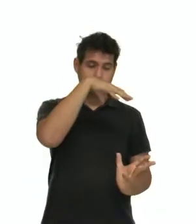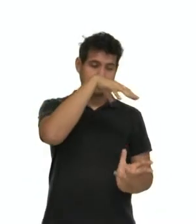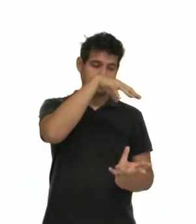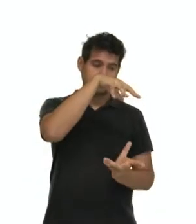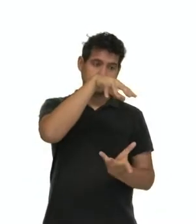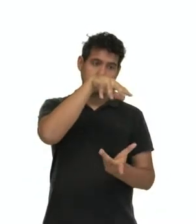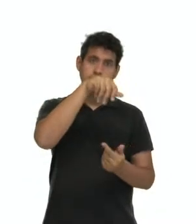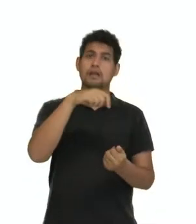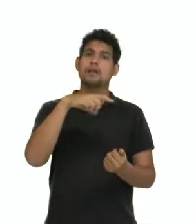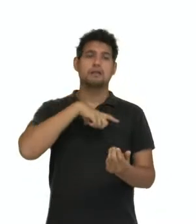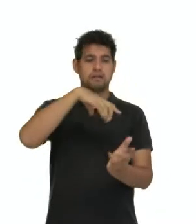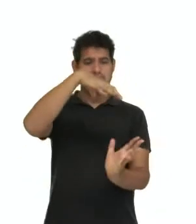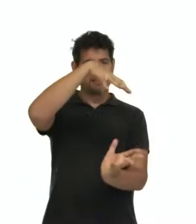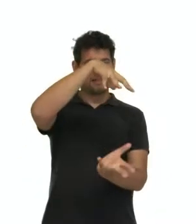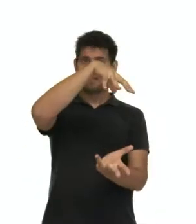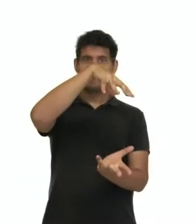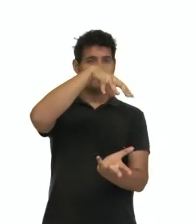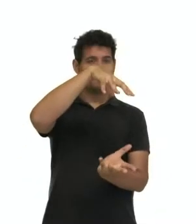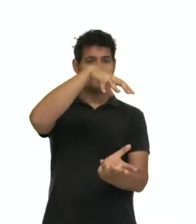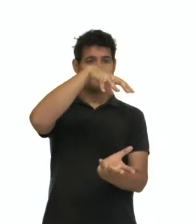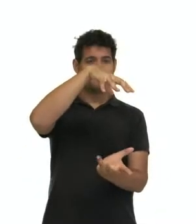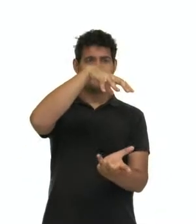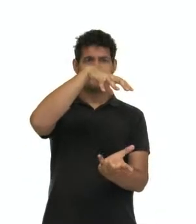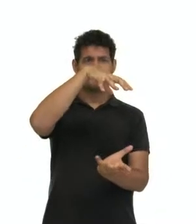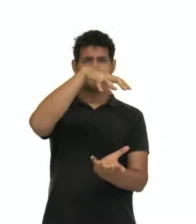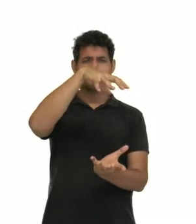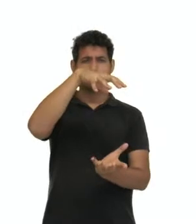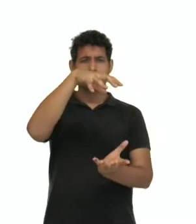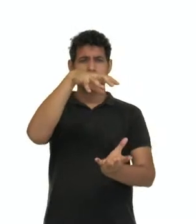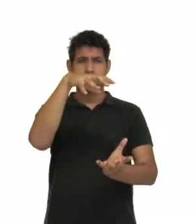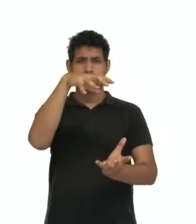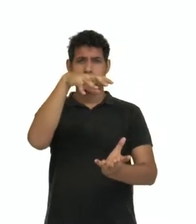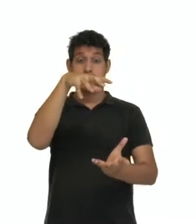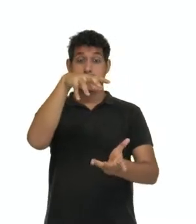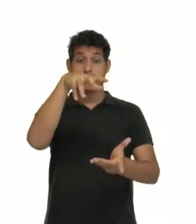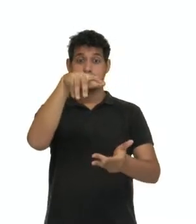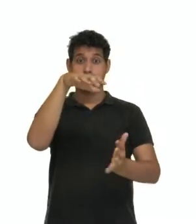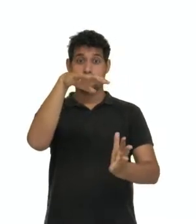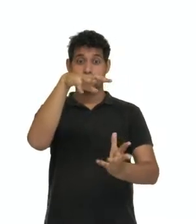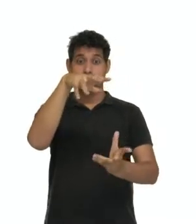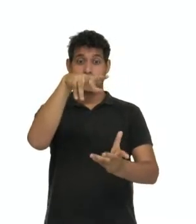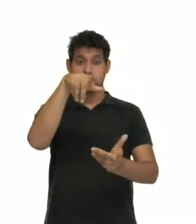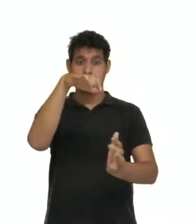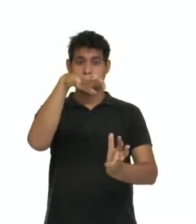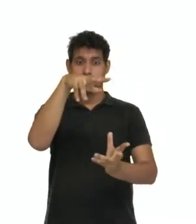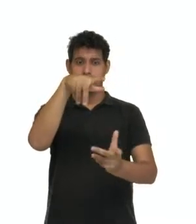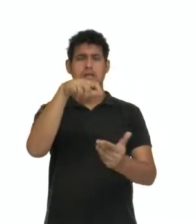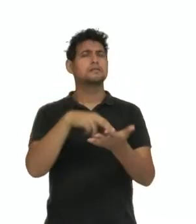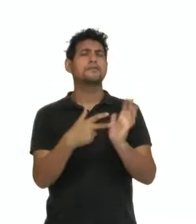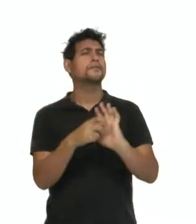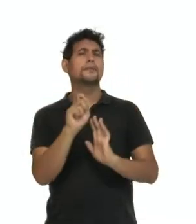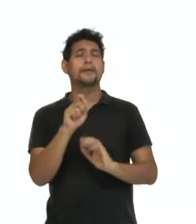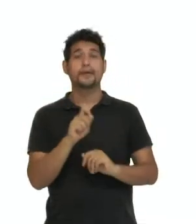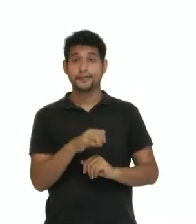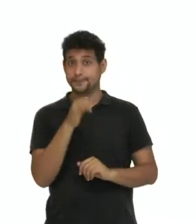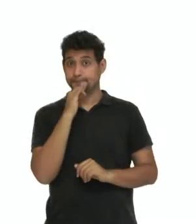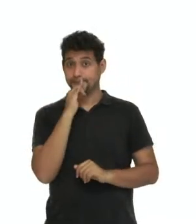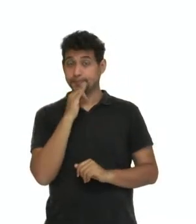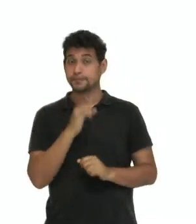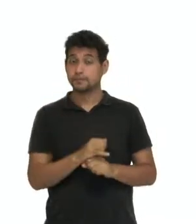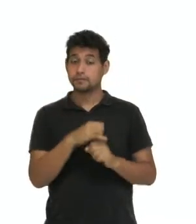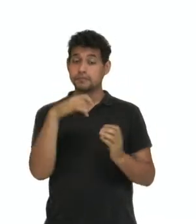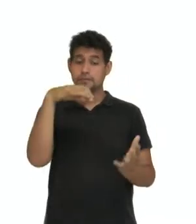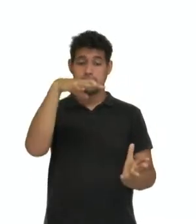uma inclinação de aproximadamente 23 graus. Isso quer dizer que se a